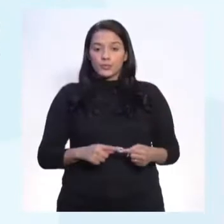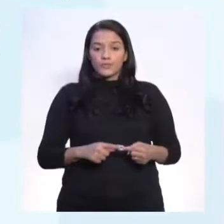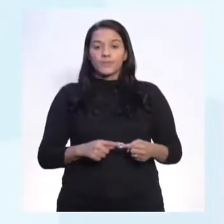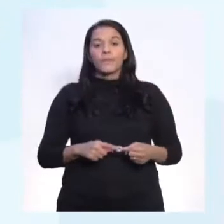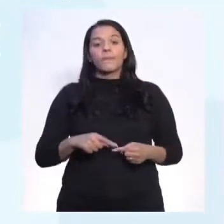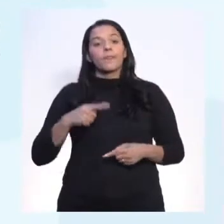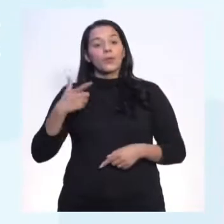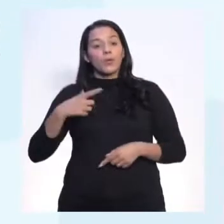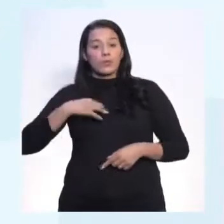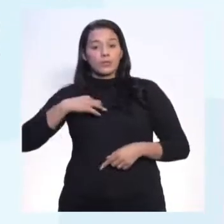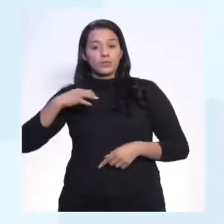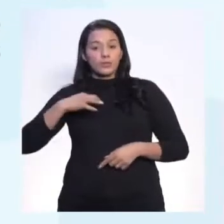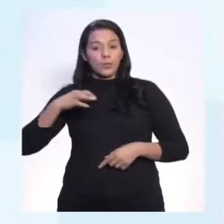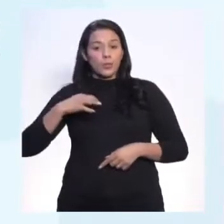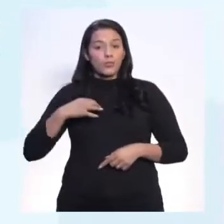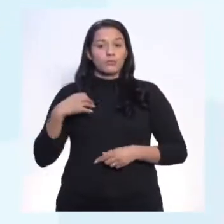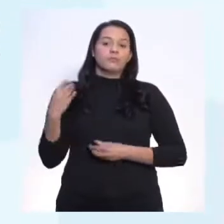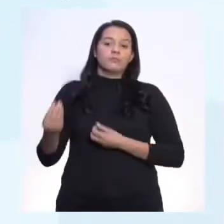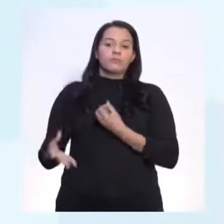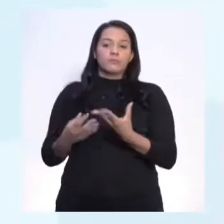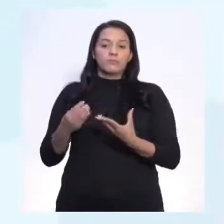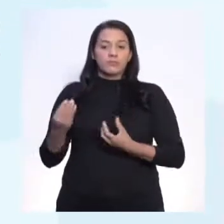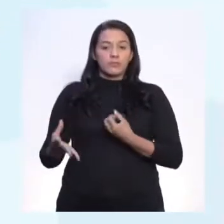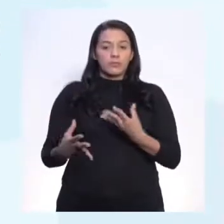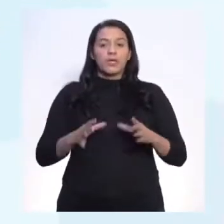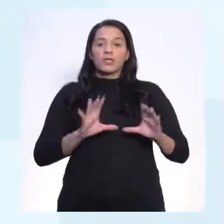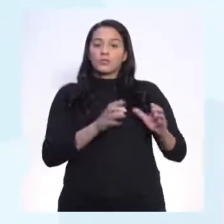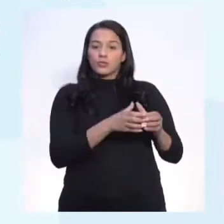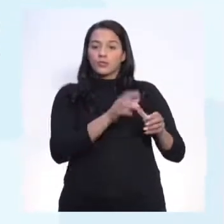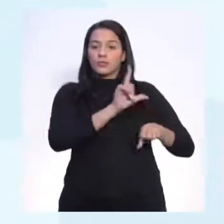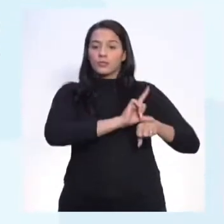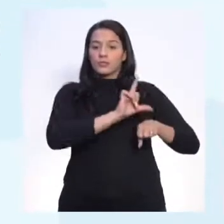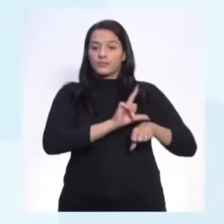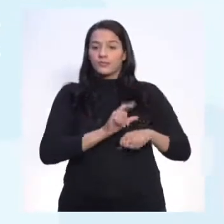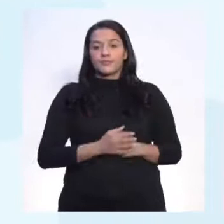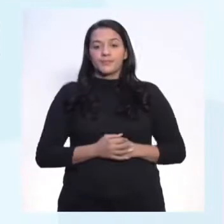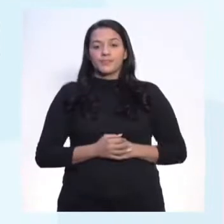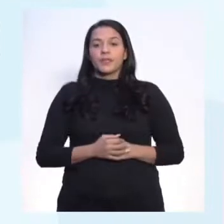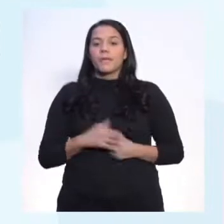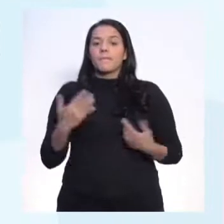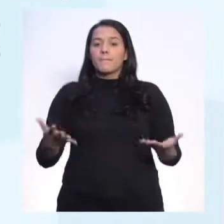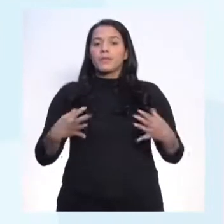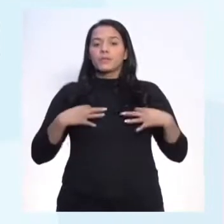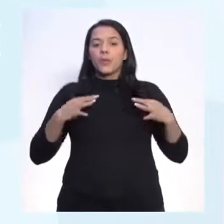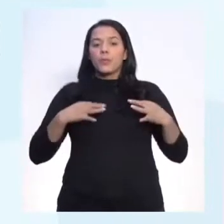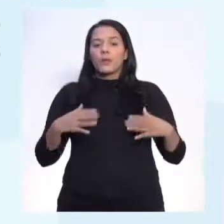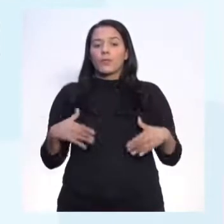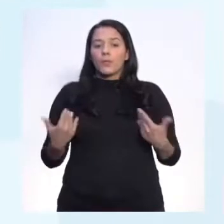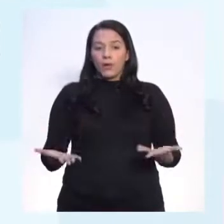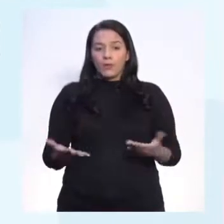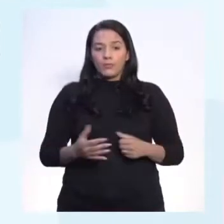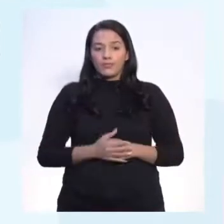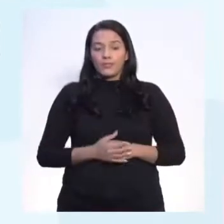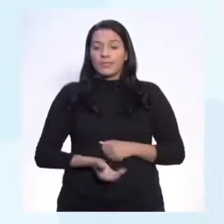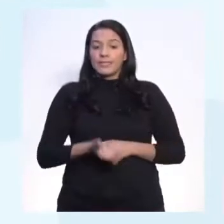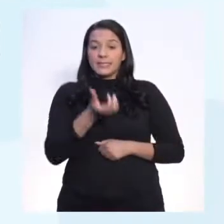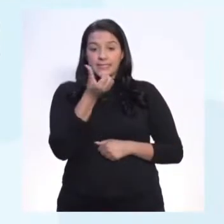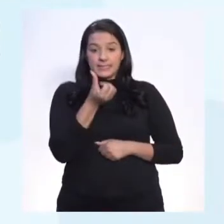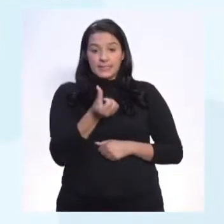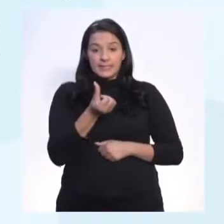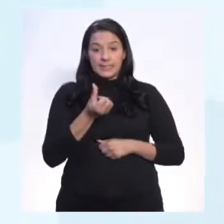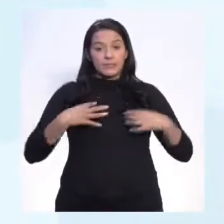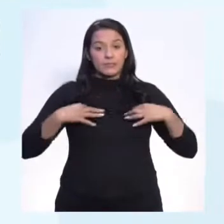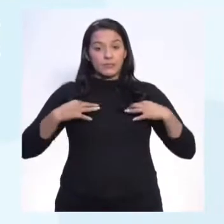as roupas doadas por uma cadeia de lojas. Quais são essas roupas? Nós temos 6